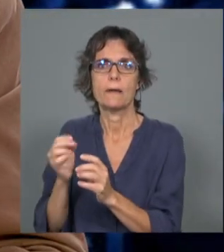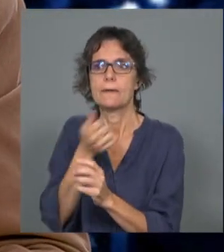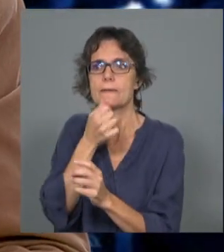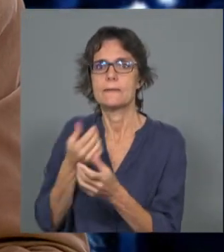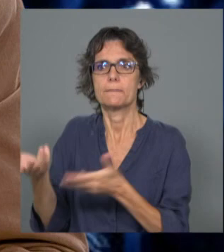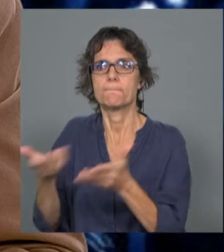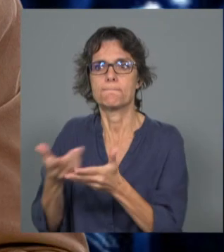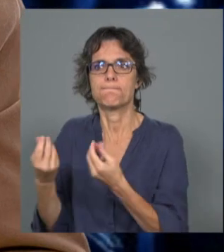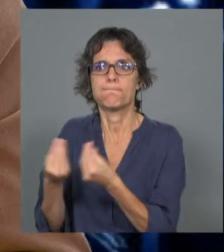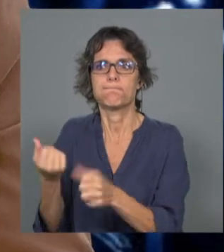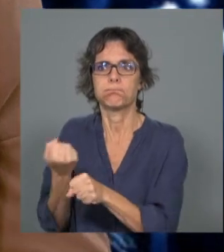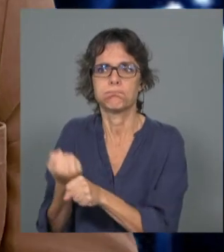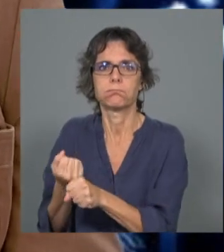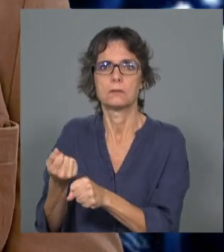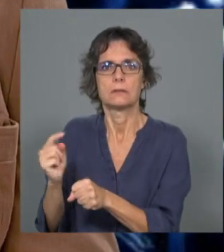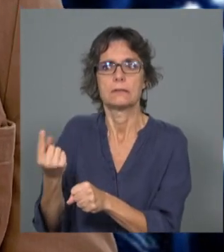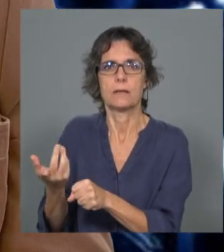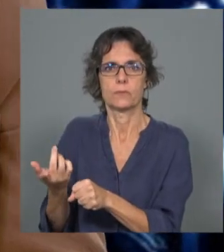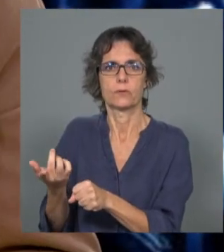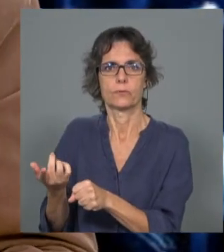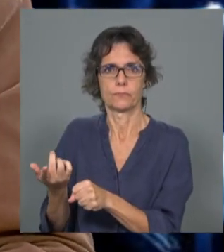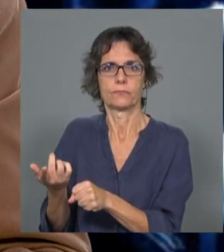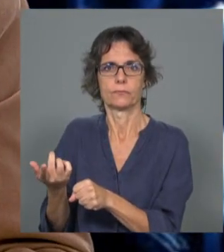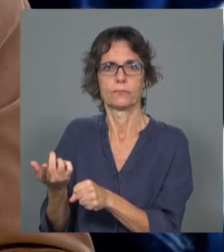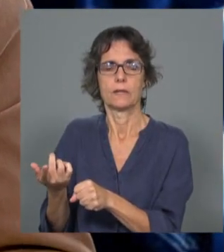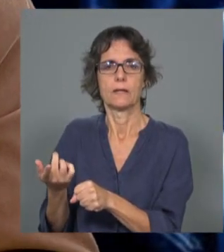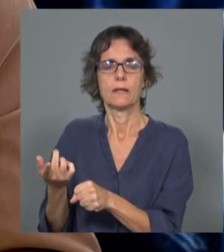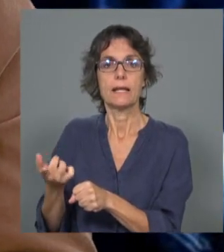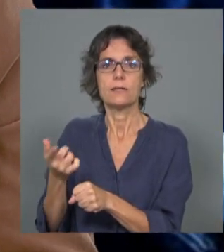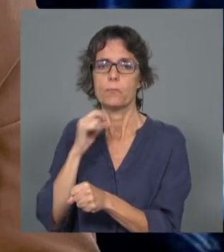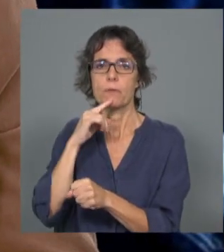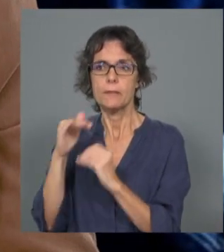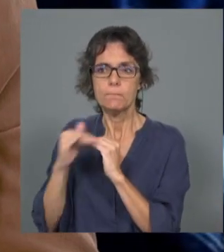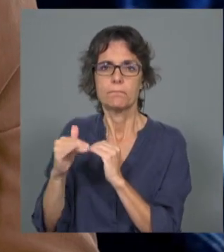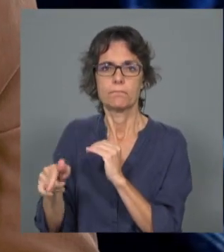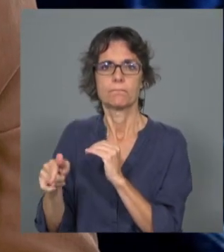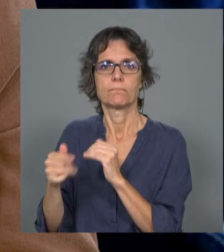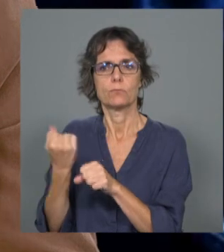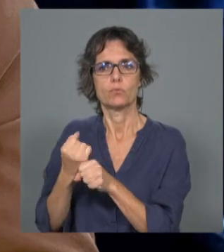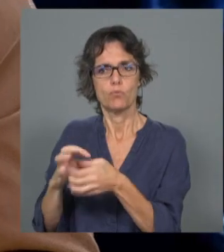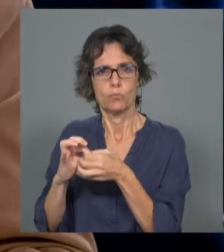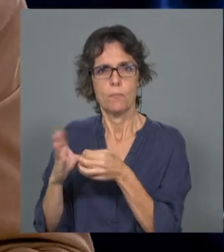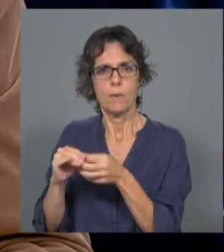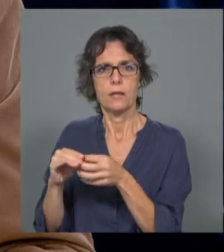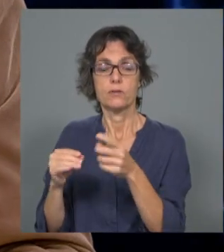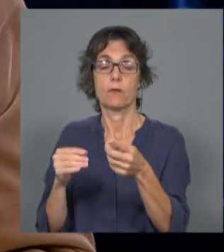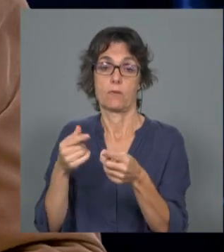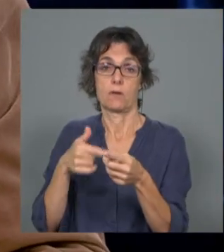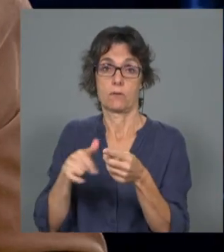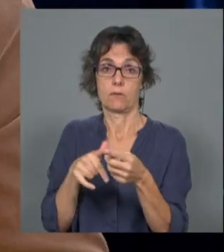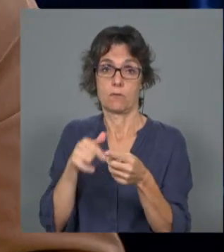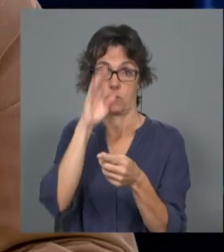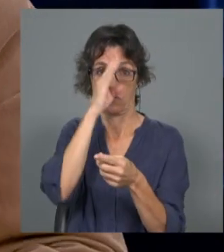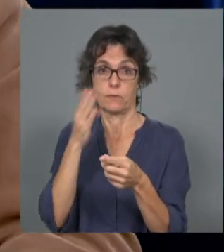E, de facto, até agora, com as exceções já conhecidas, não é? E os presumidos implicados, não é?